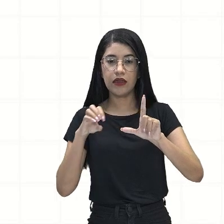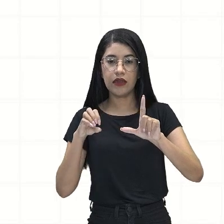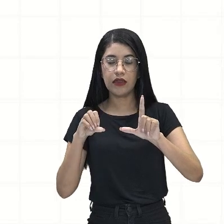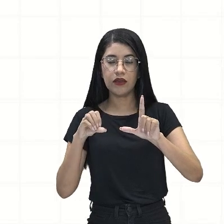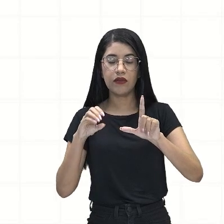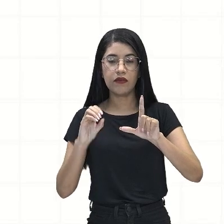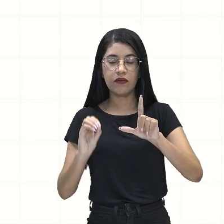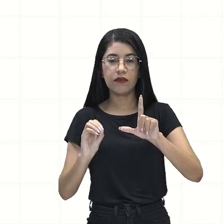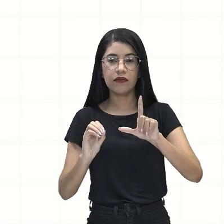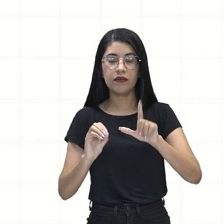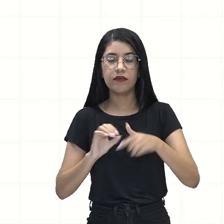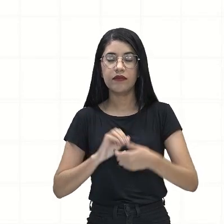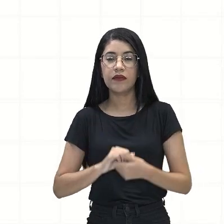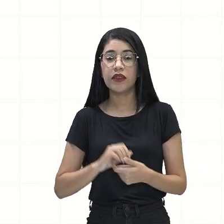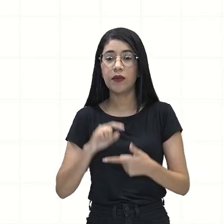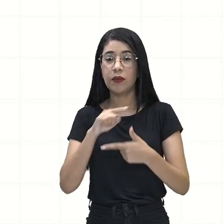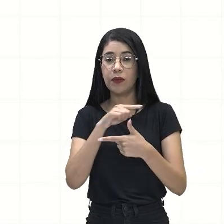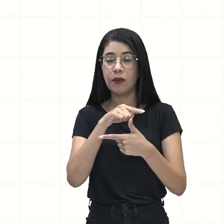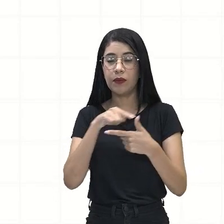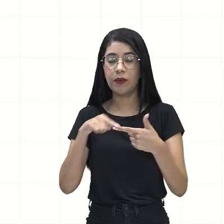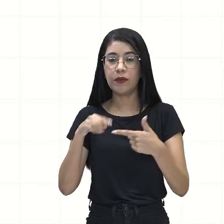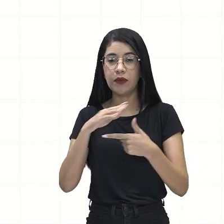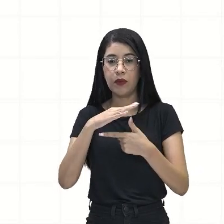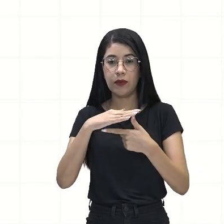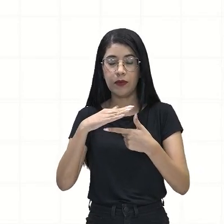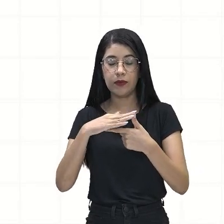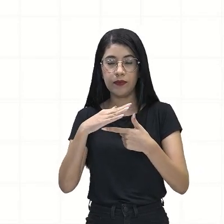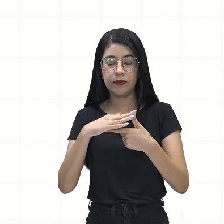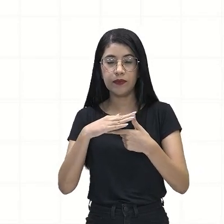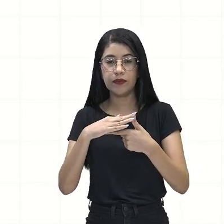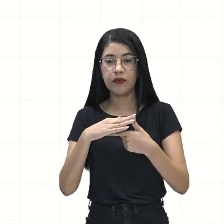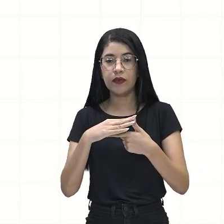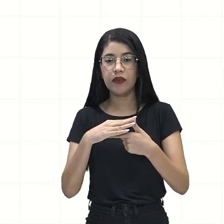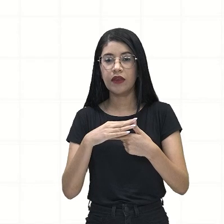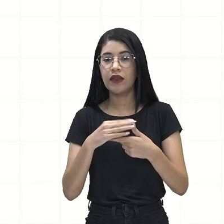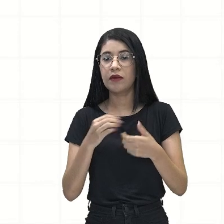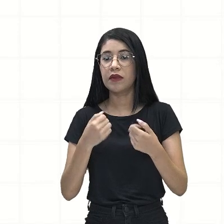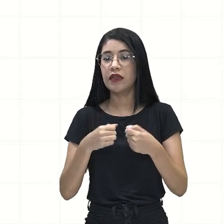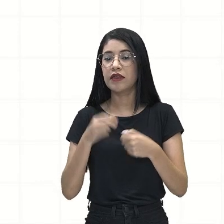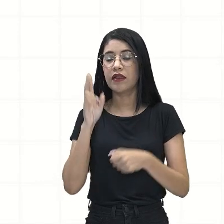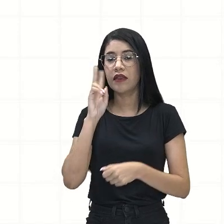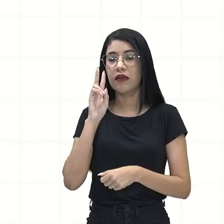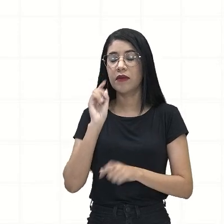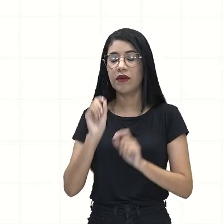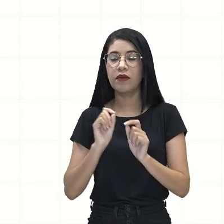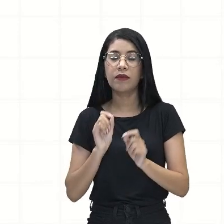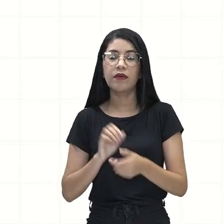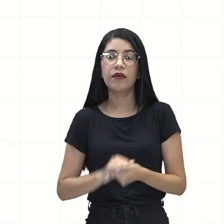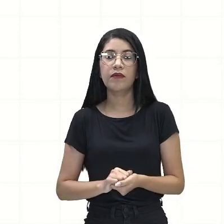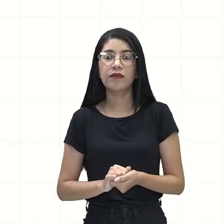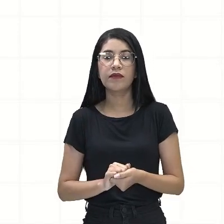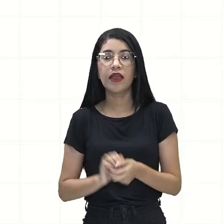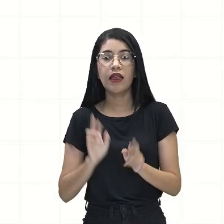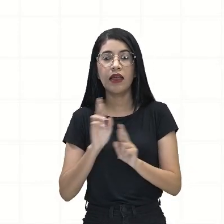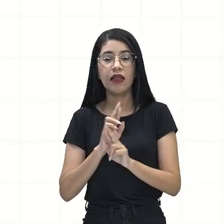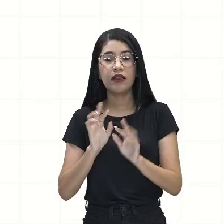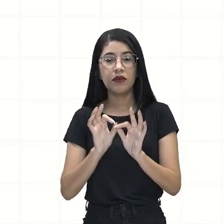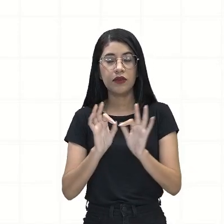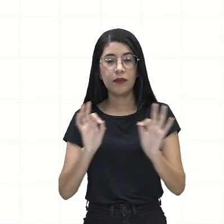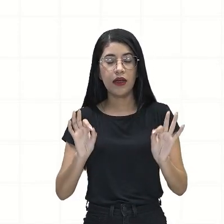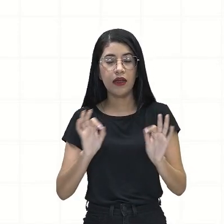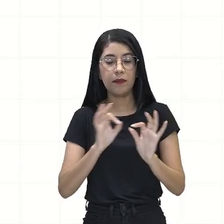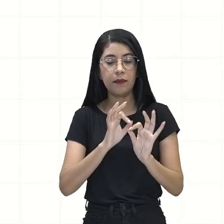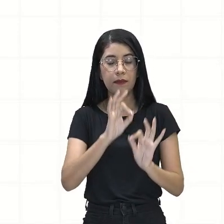retângulo, quando a gente tem triângulo retângulo, a gente vai lembrar de relações métricas no